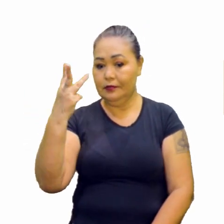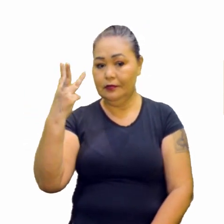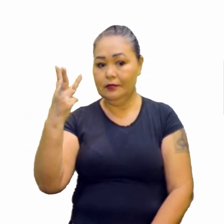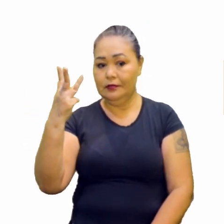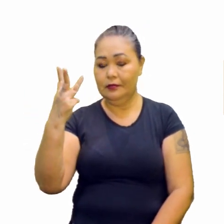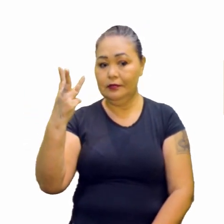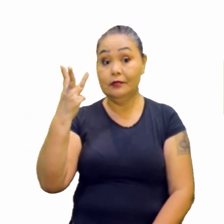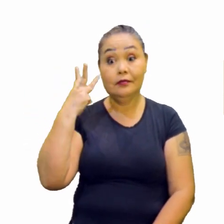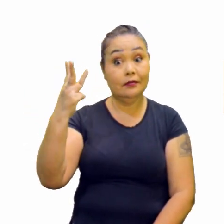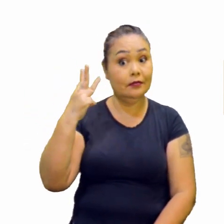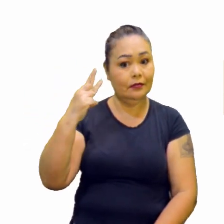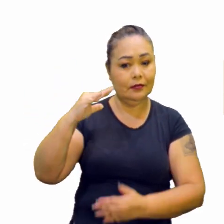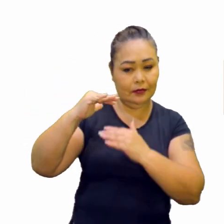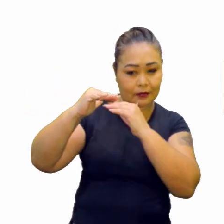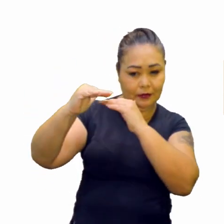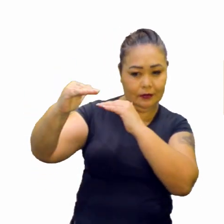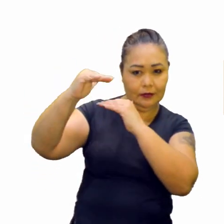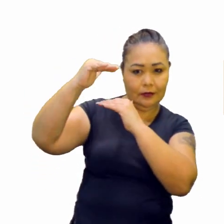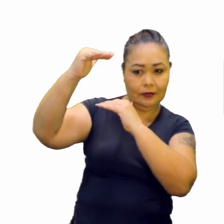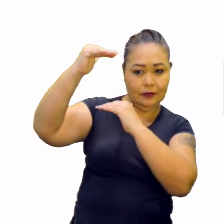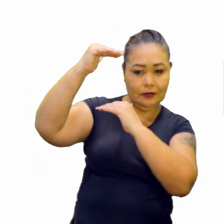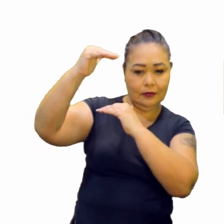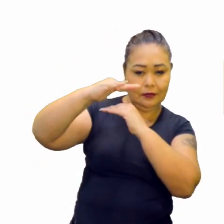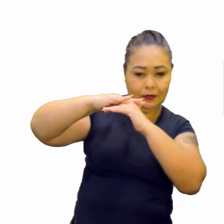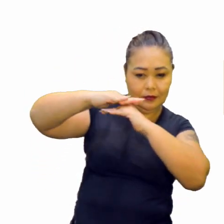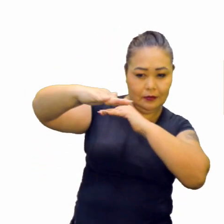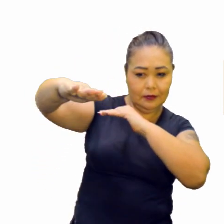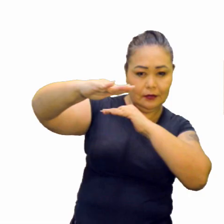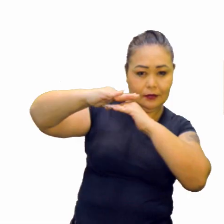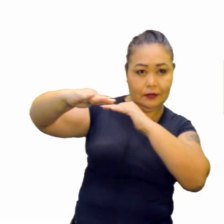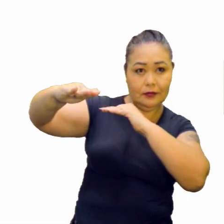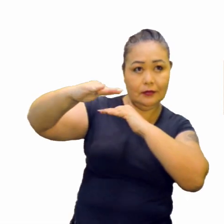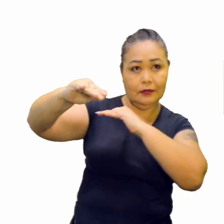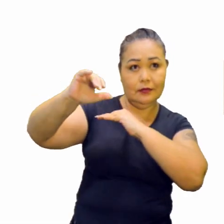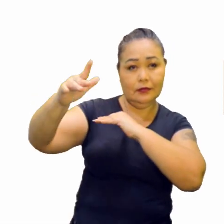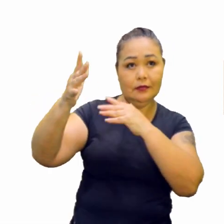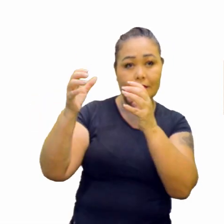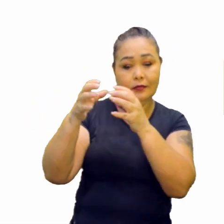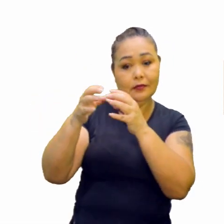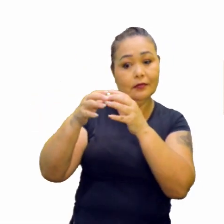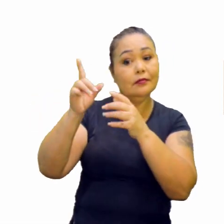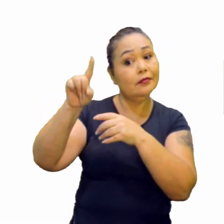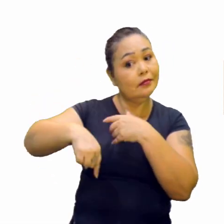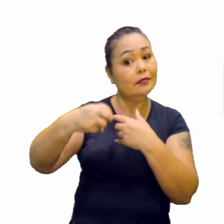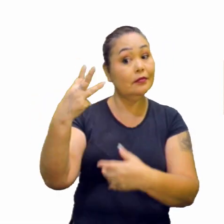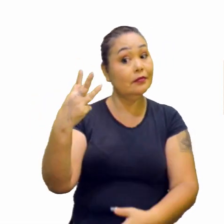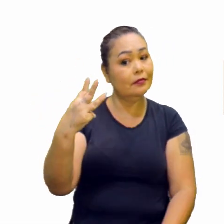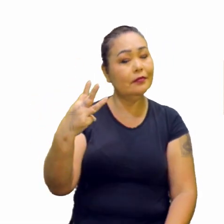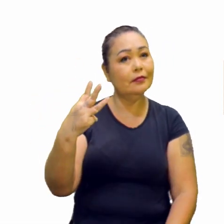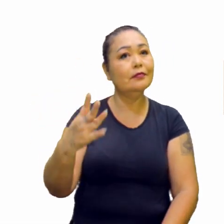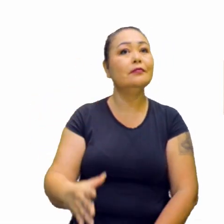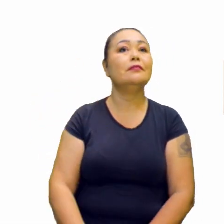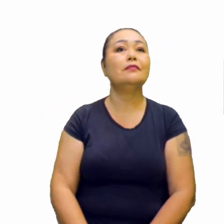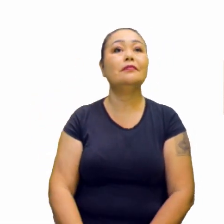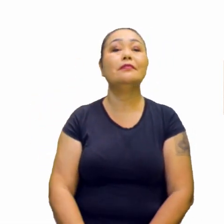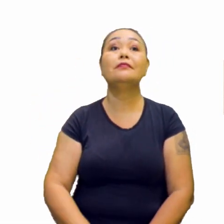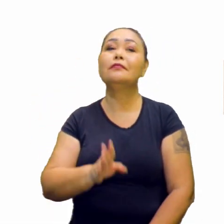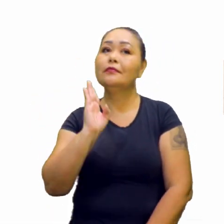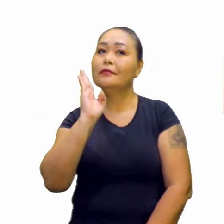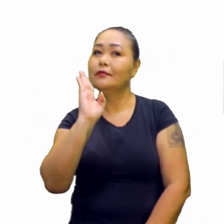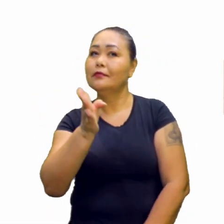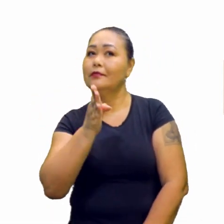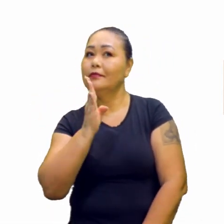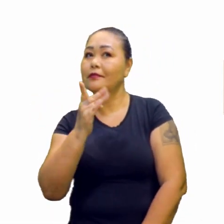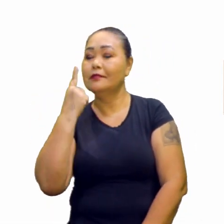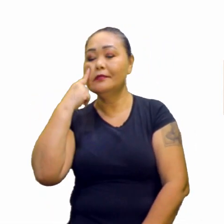3 estratificações aí, pessoal. 3 estratificações, professor? 3. Já vou mostrar essas estratificações